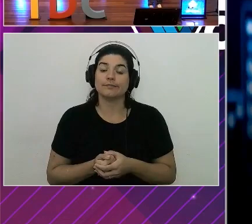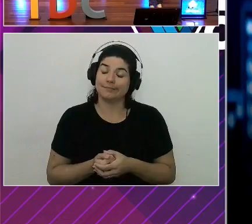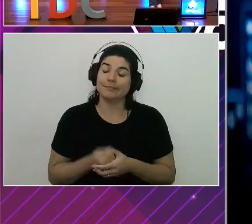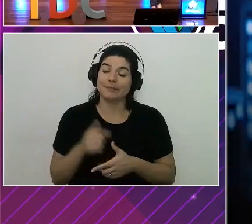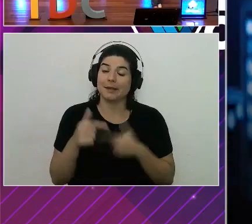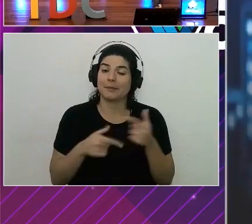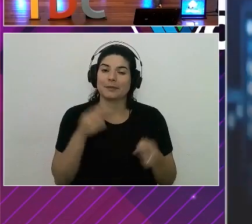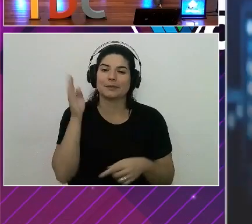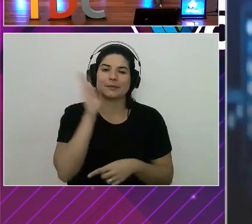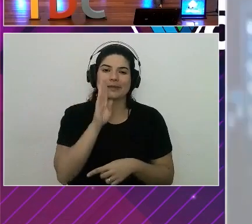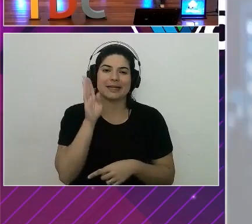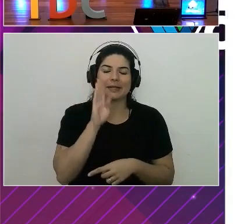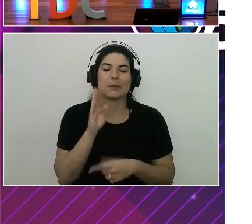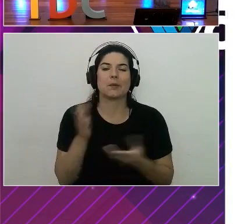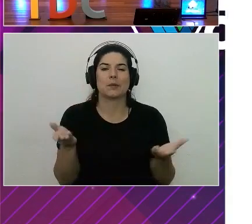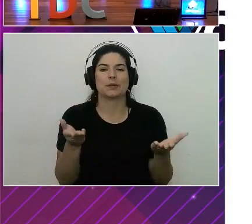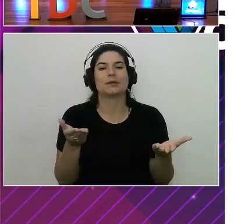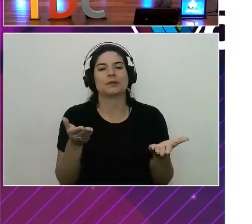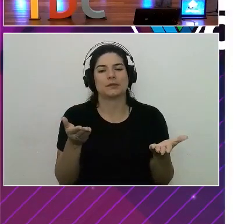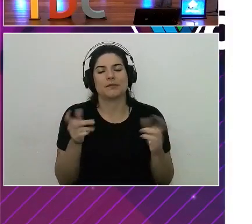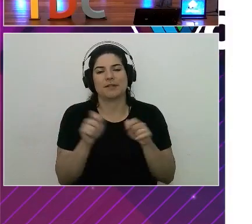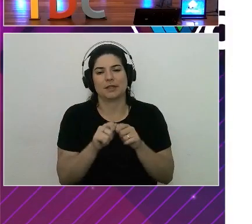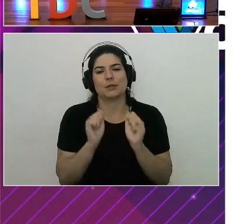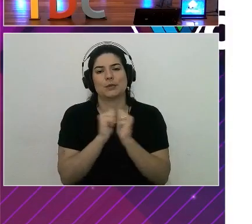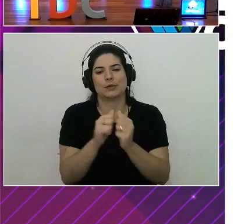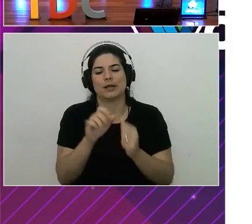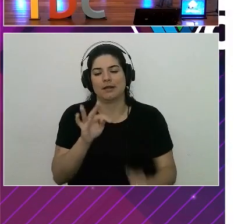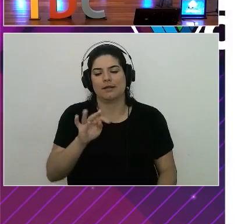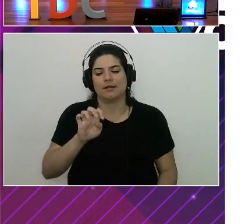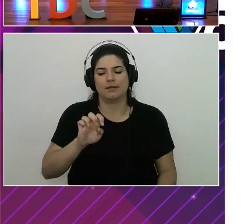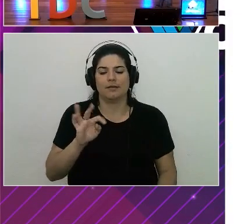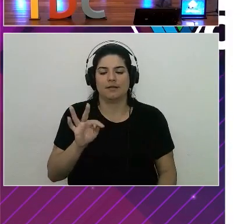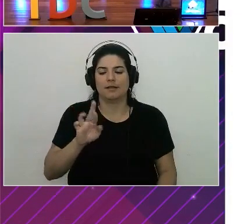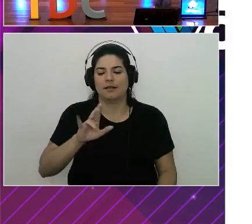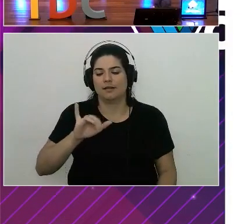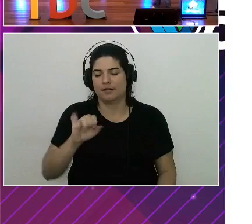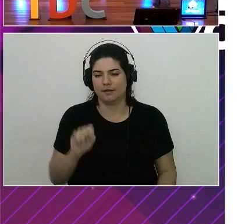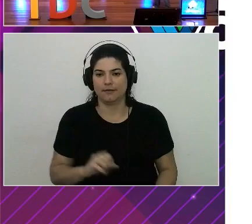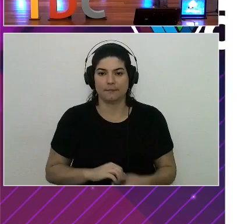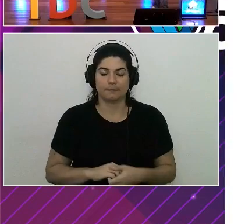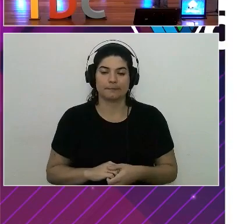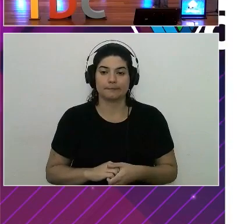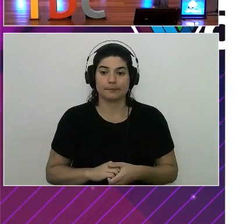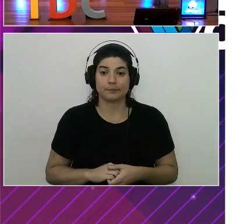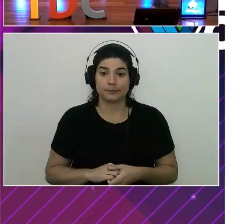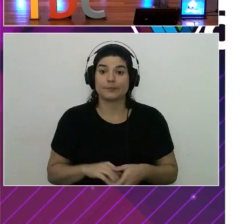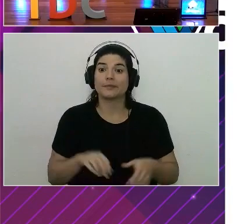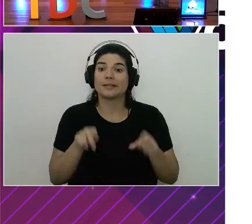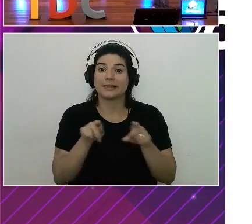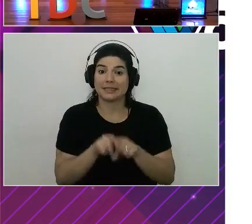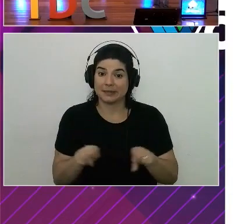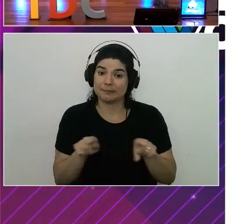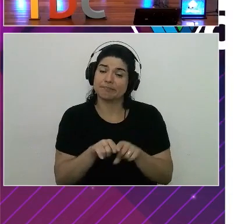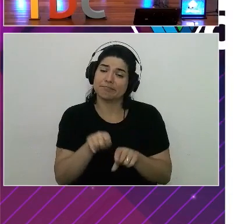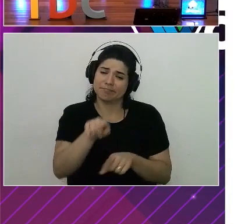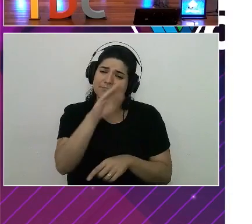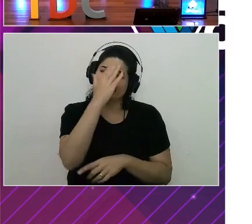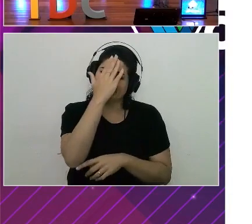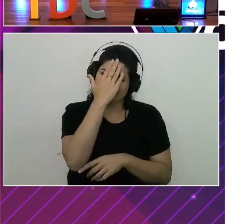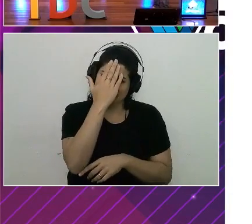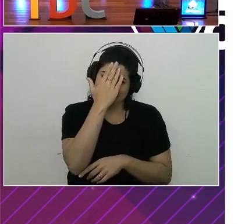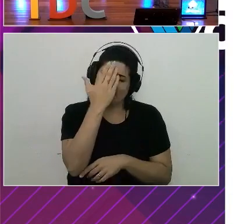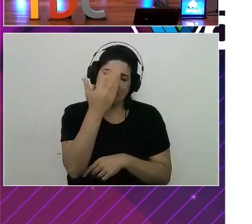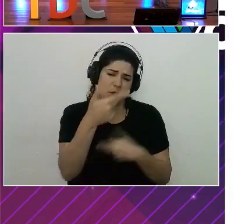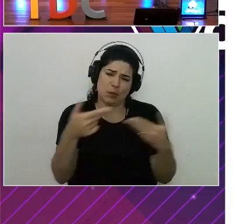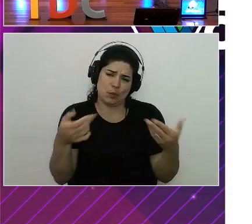hoje com a Tetris. Tá? E hoje não é novidade para ninguém, né? A gente move uma quantidade